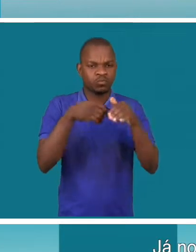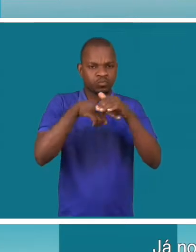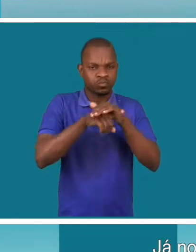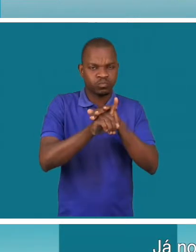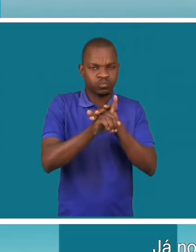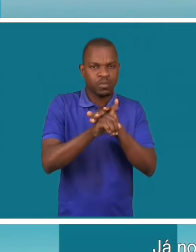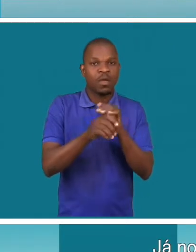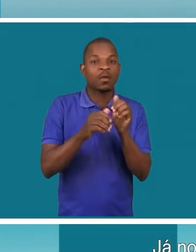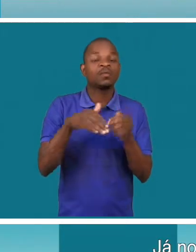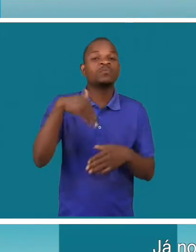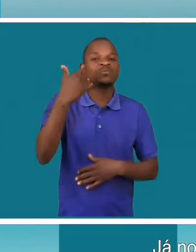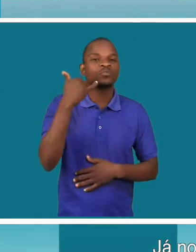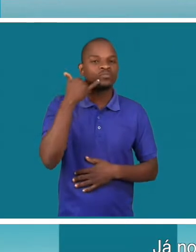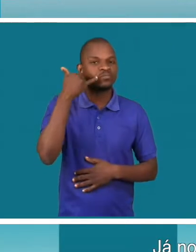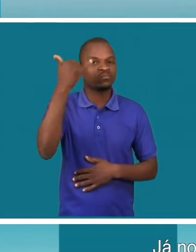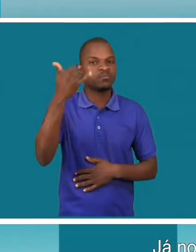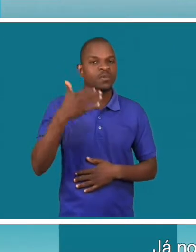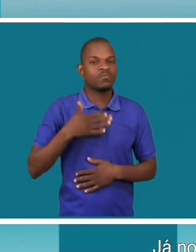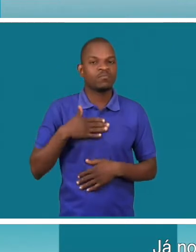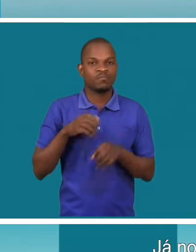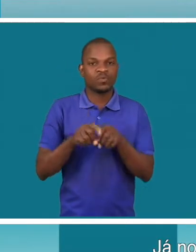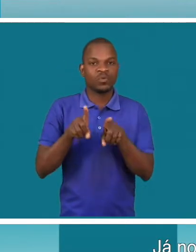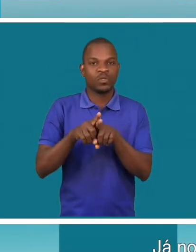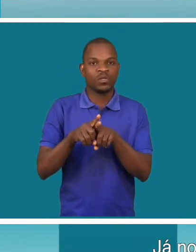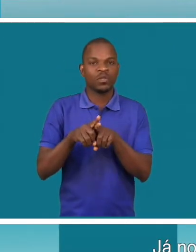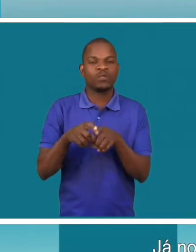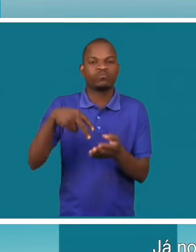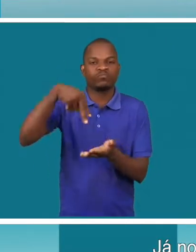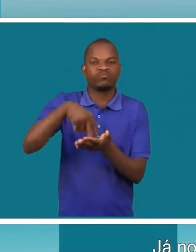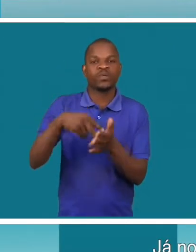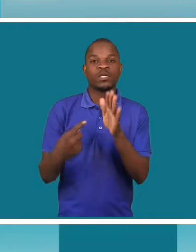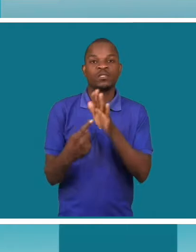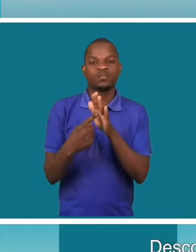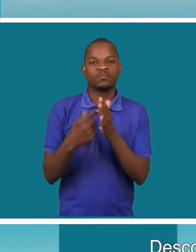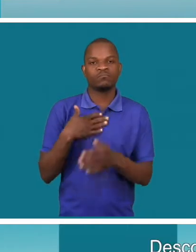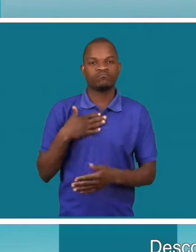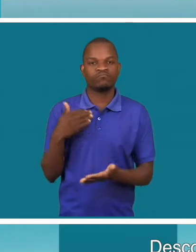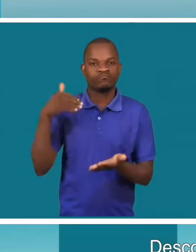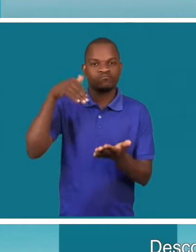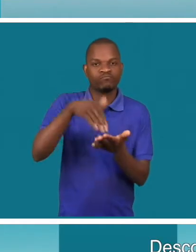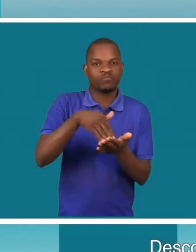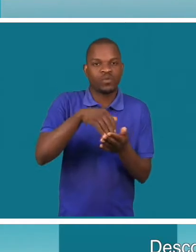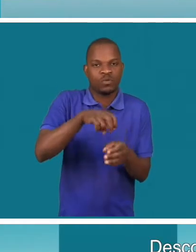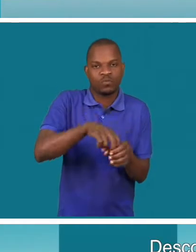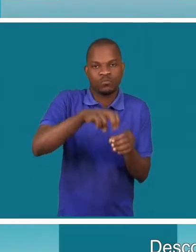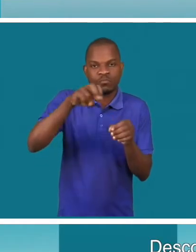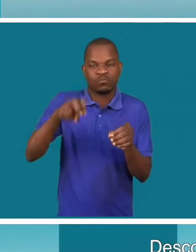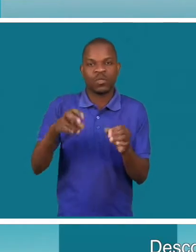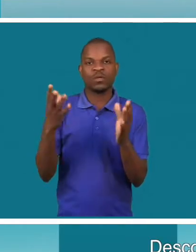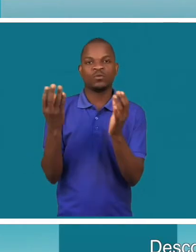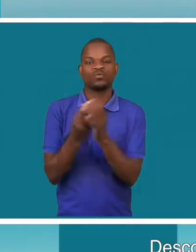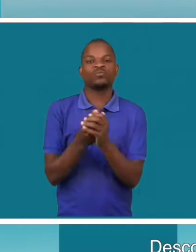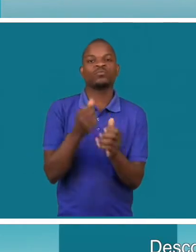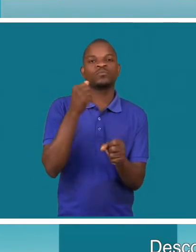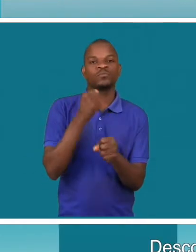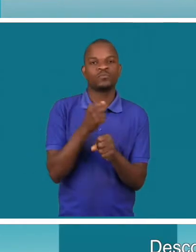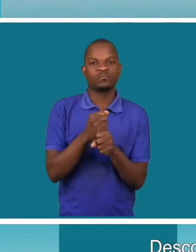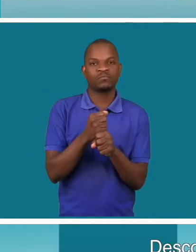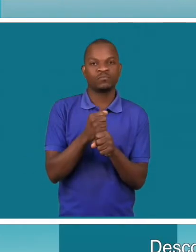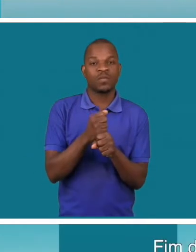sinal o meu colega e ficar minha espera traje eu deixo e juntos vamos ao